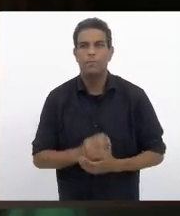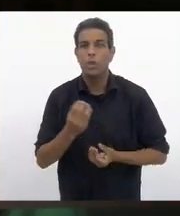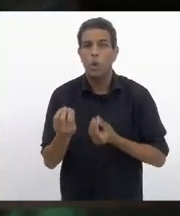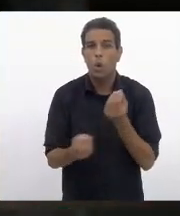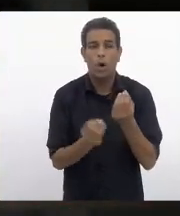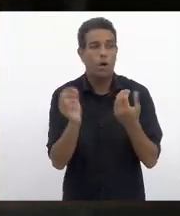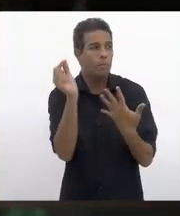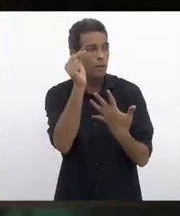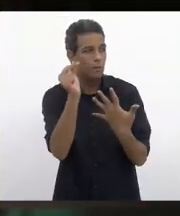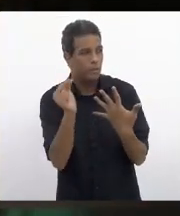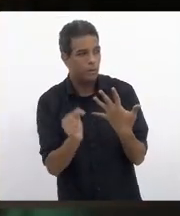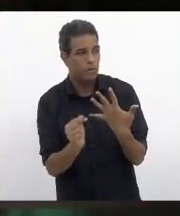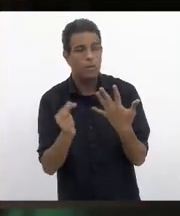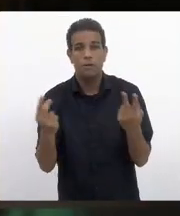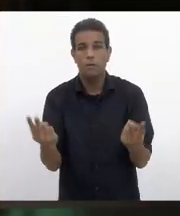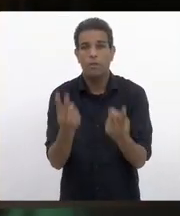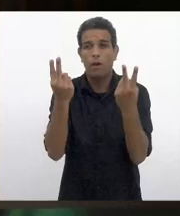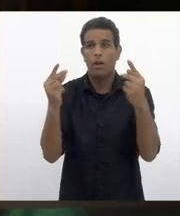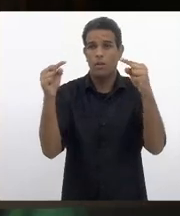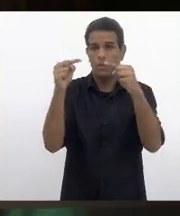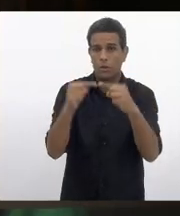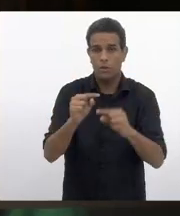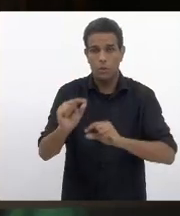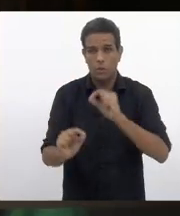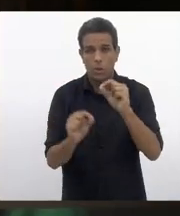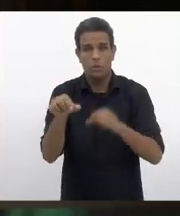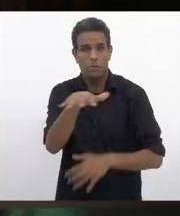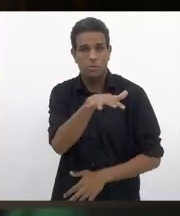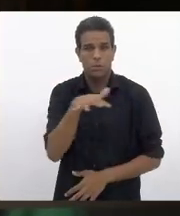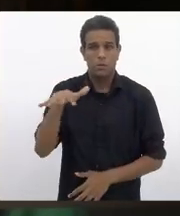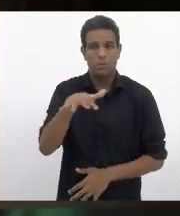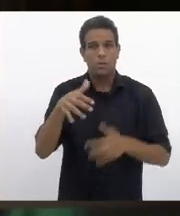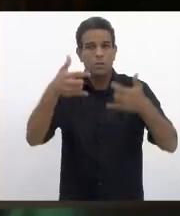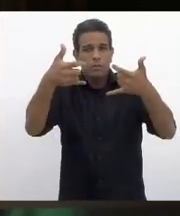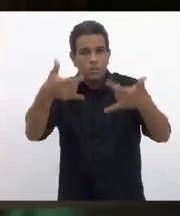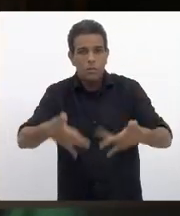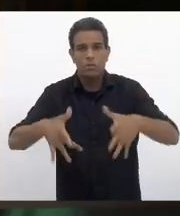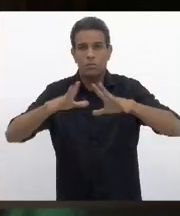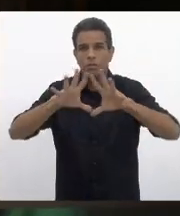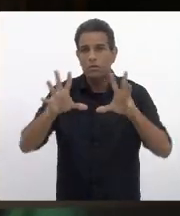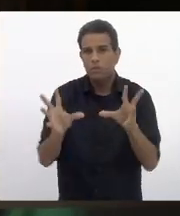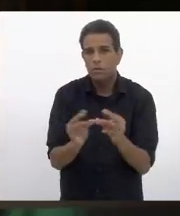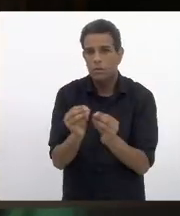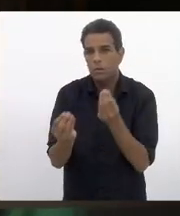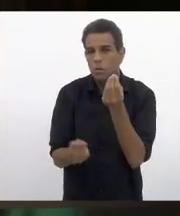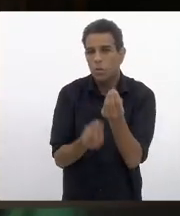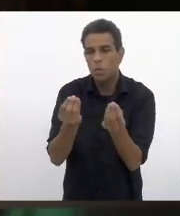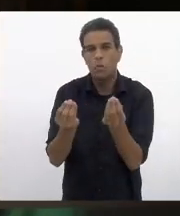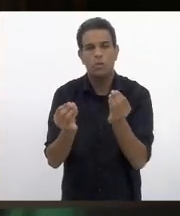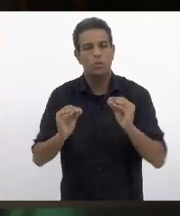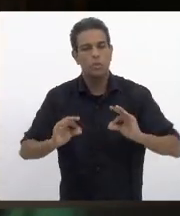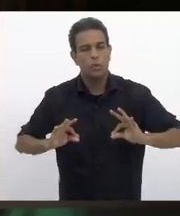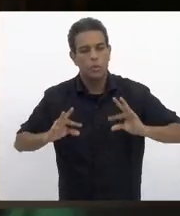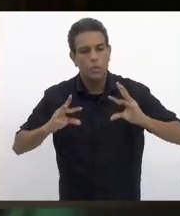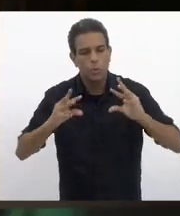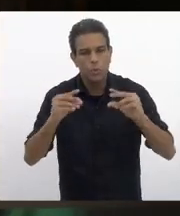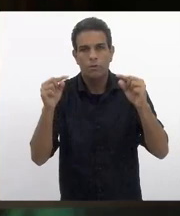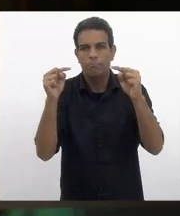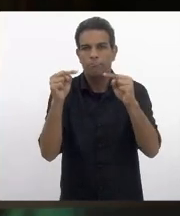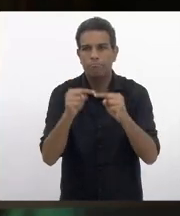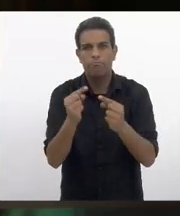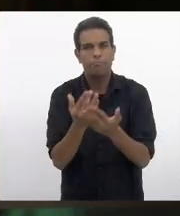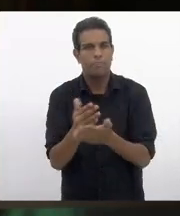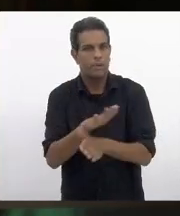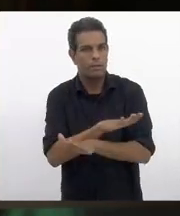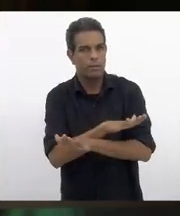bem foi dito aqui, quando chega as matérias do judiciário, meu Deus, tudo passa. Vai como se